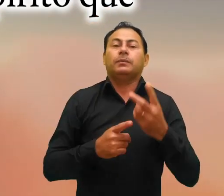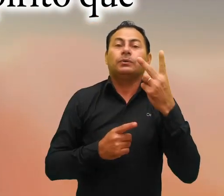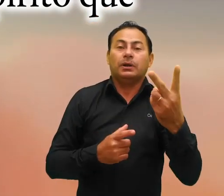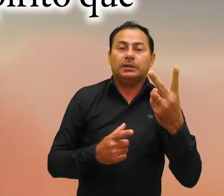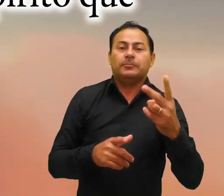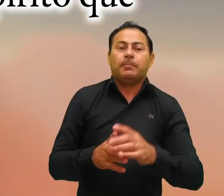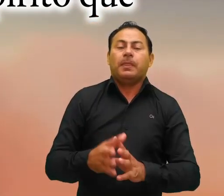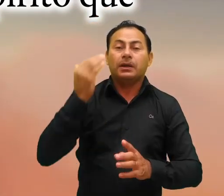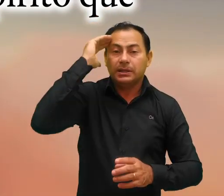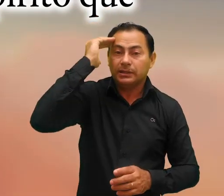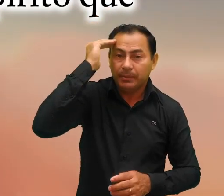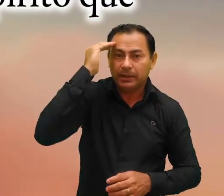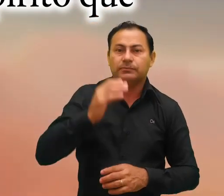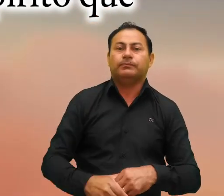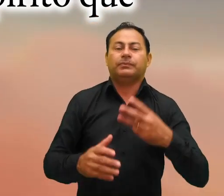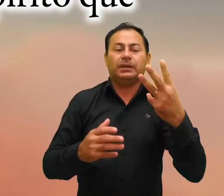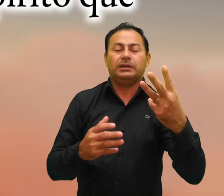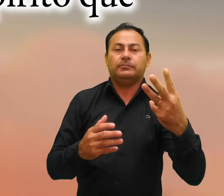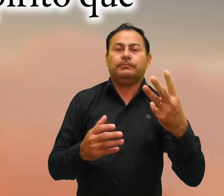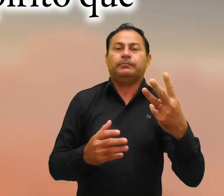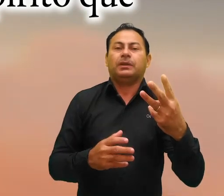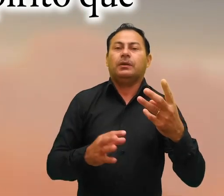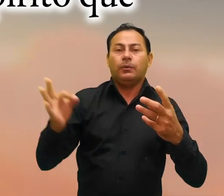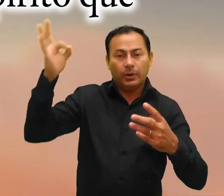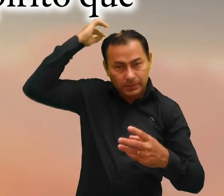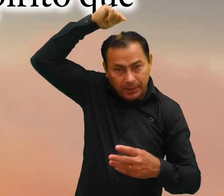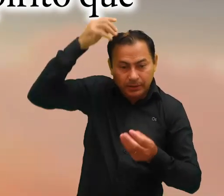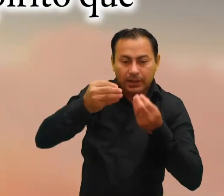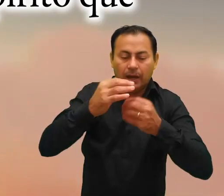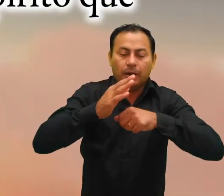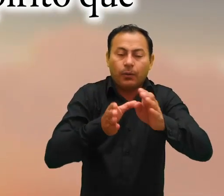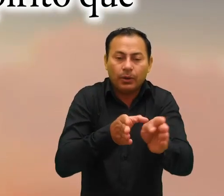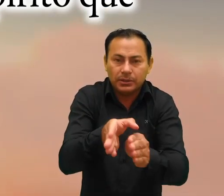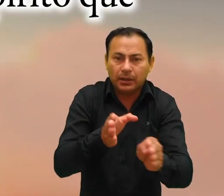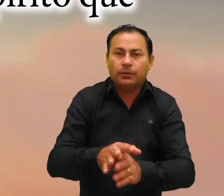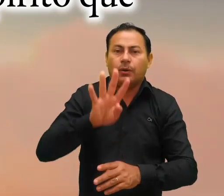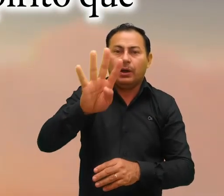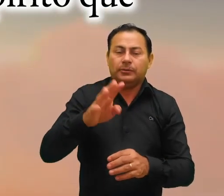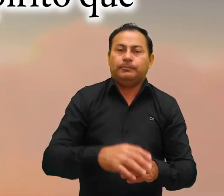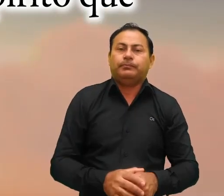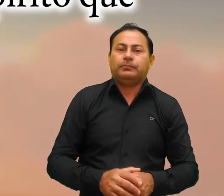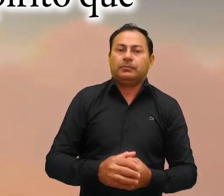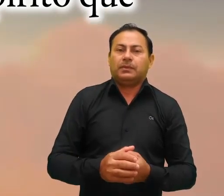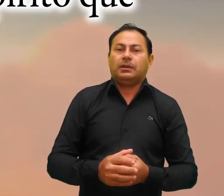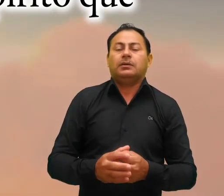o 2. O entendimento. 3. O Espírito que traz conselho.